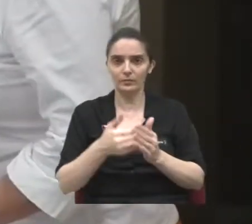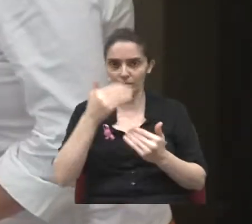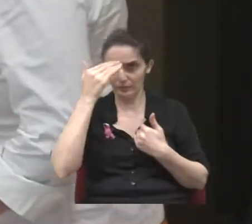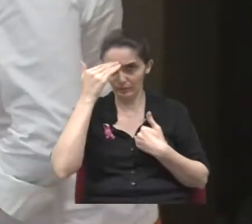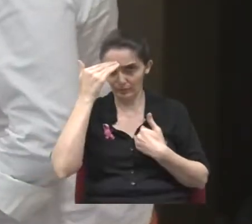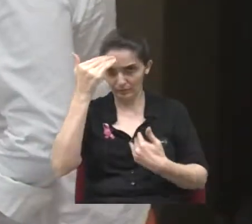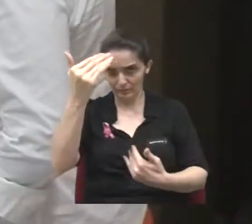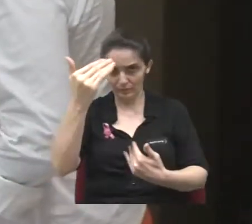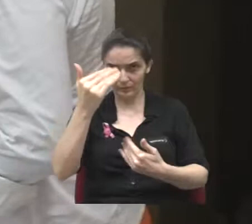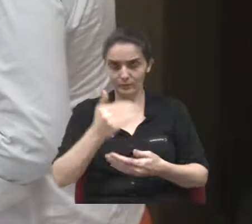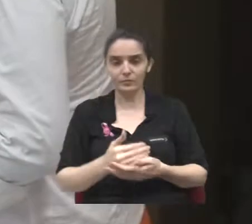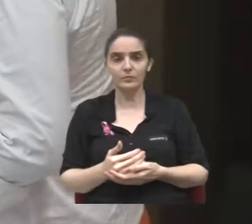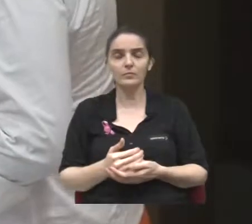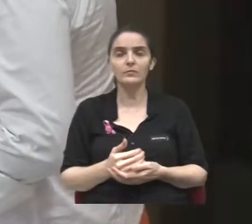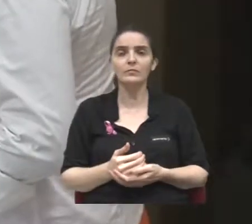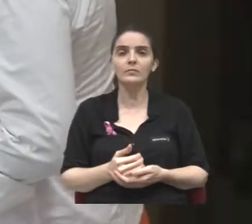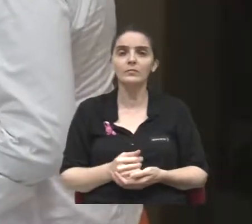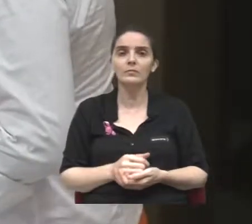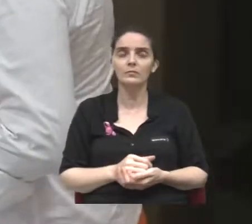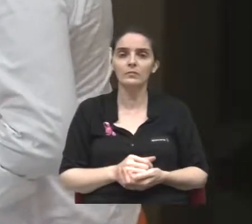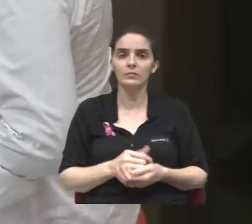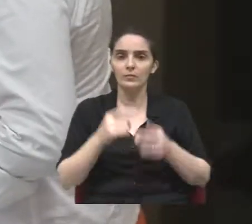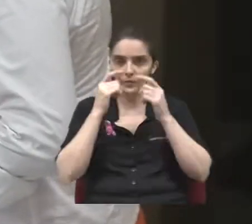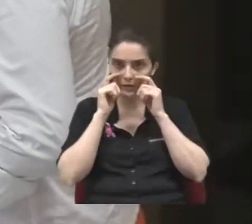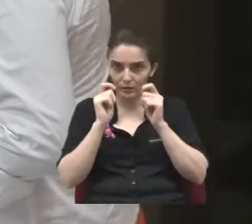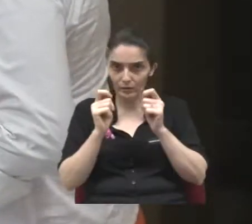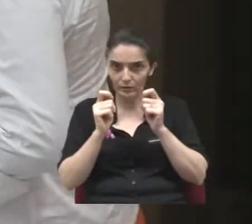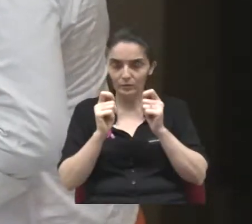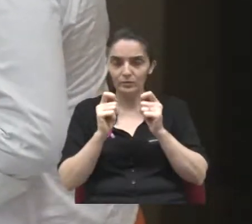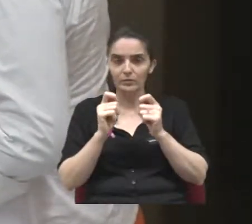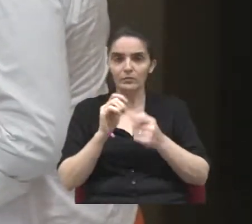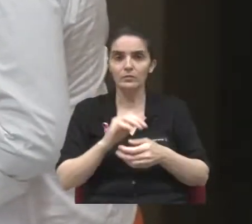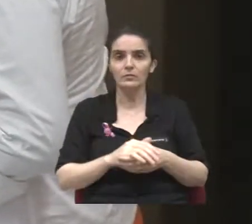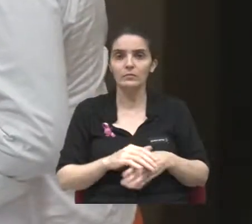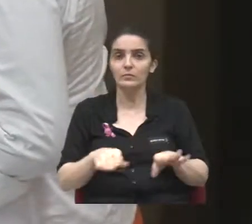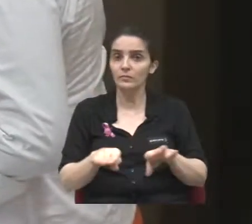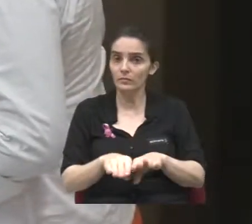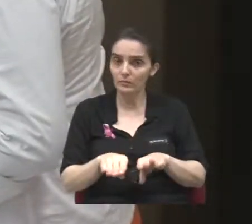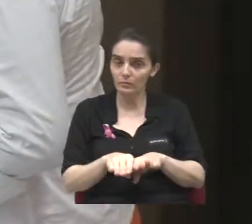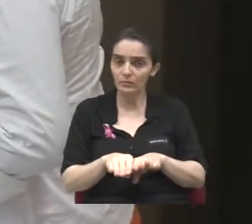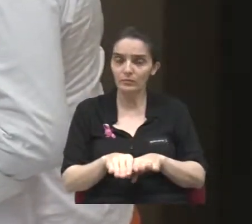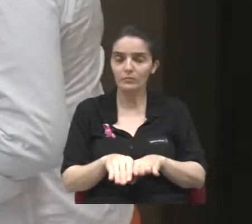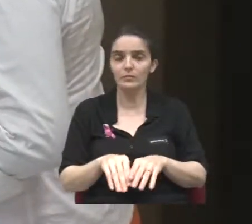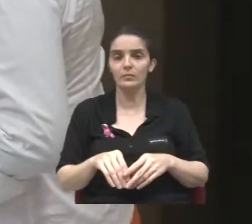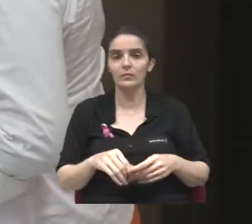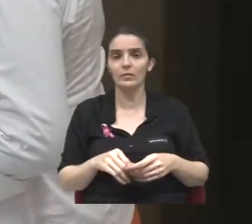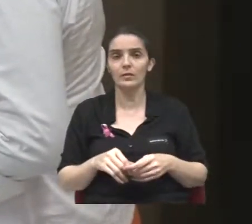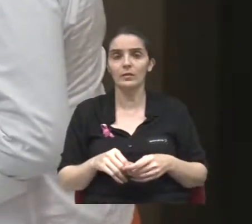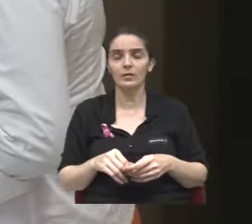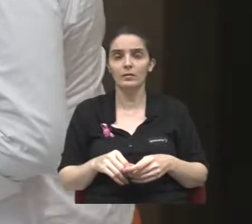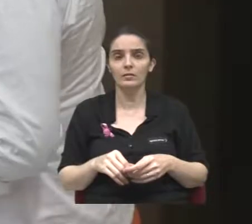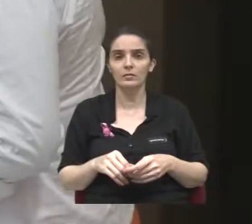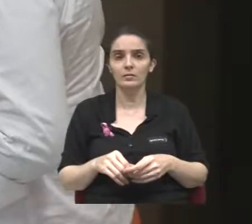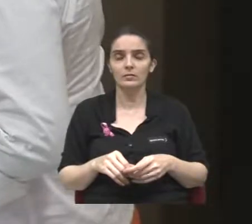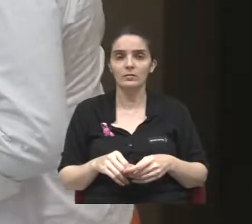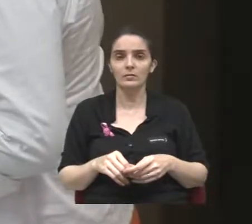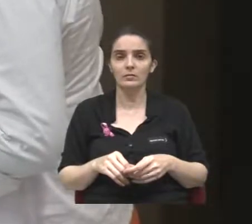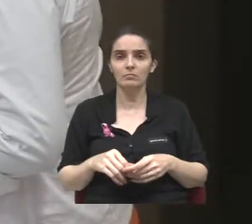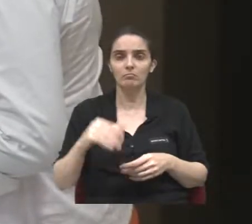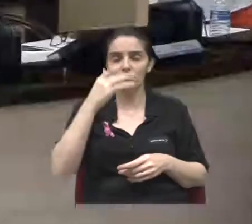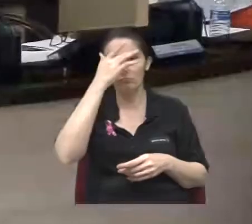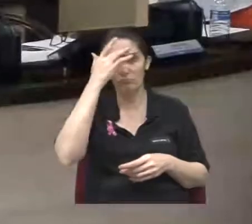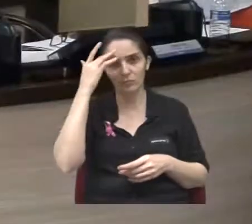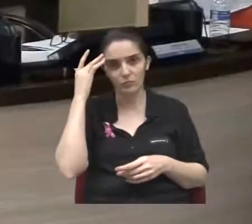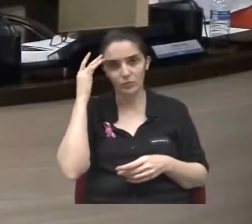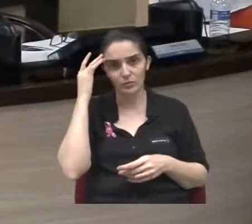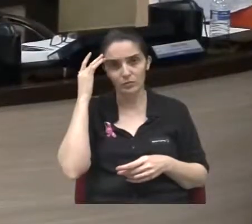atenção dada aí, né, as palavras que disse. E tem outra situação também que está no meu requerimento. Tem pessoas que estão com dificuldade